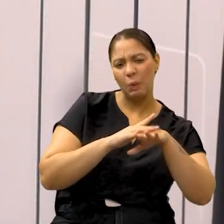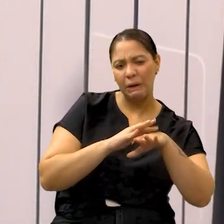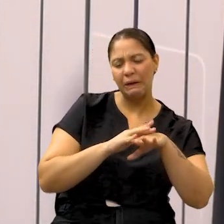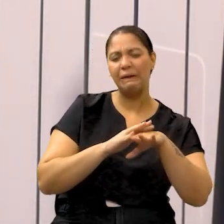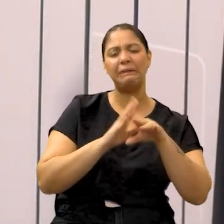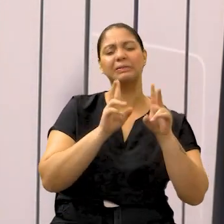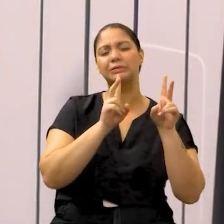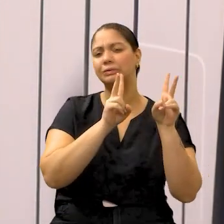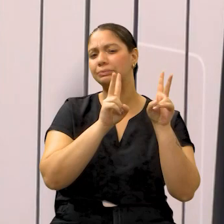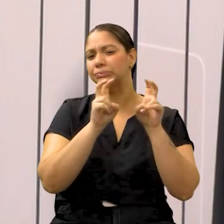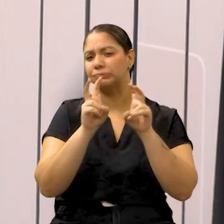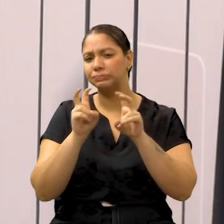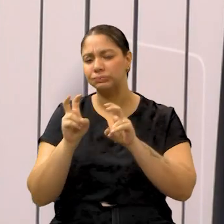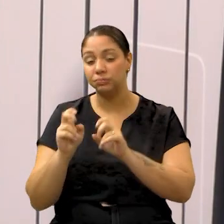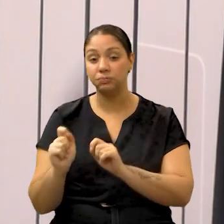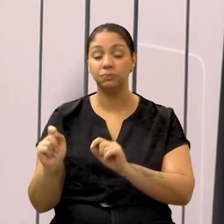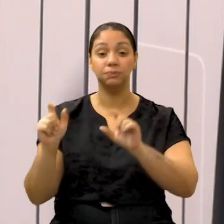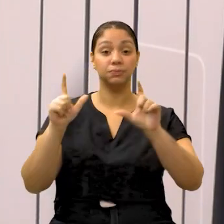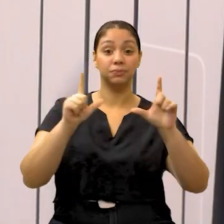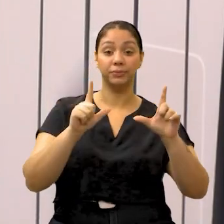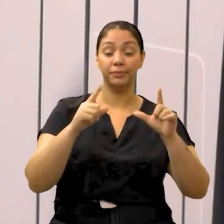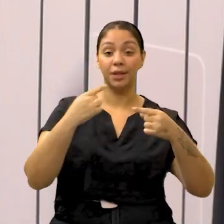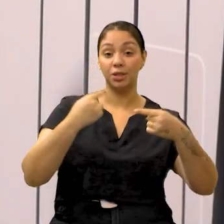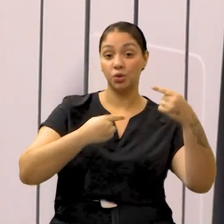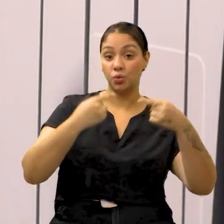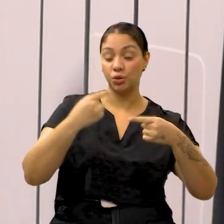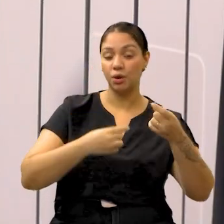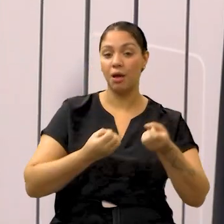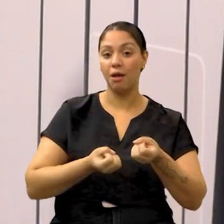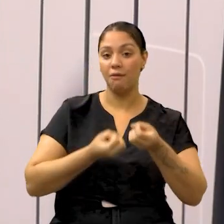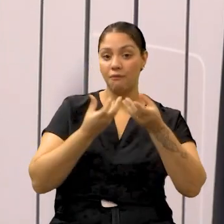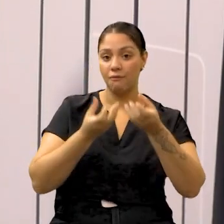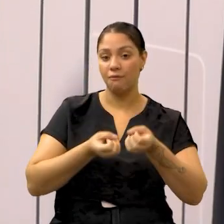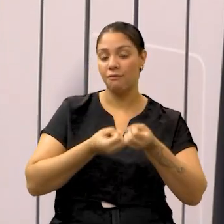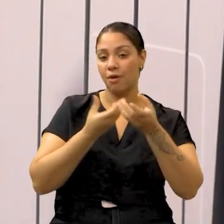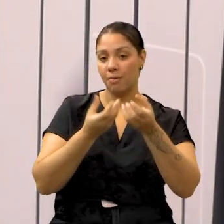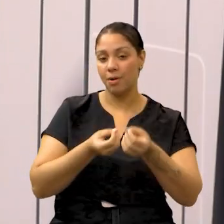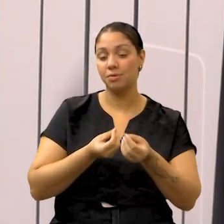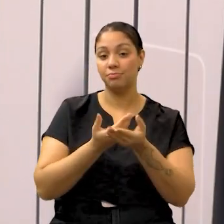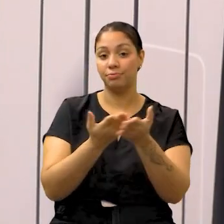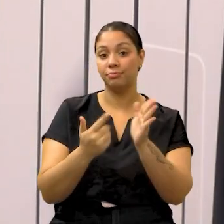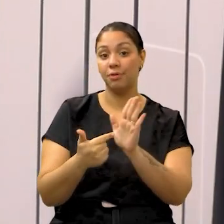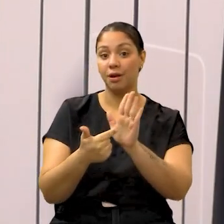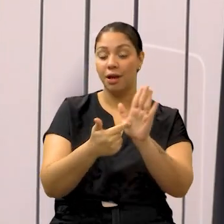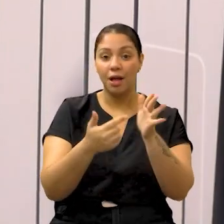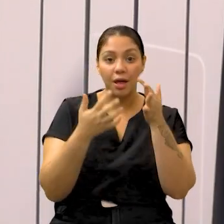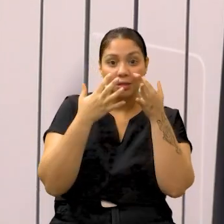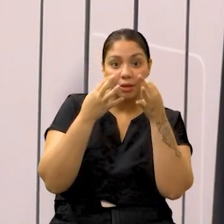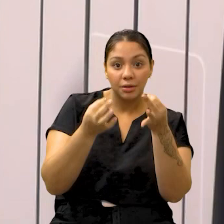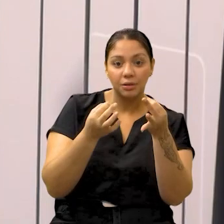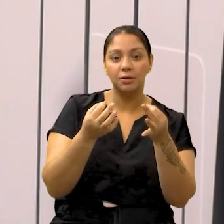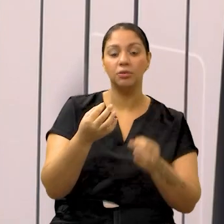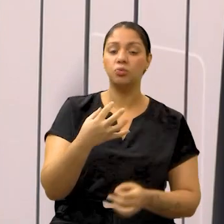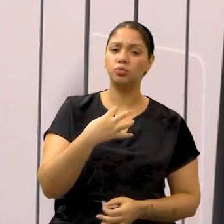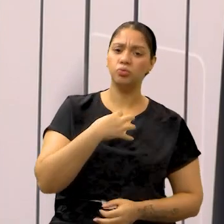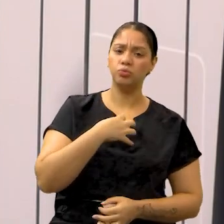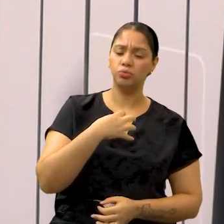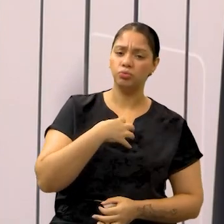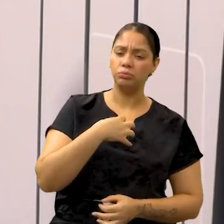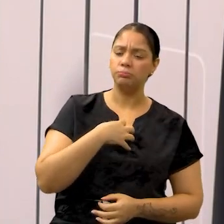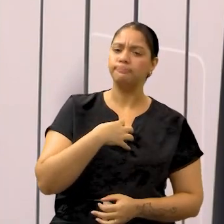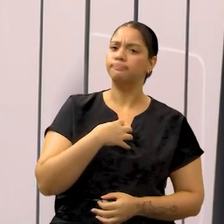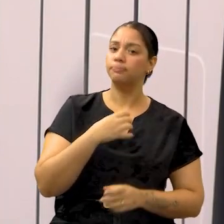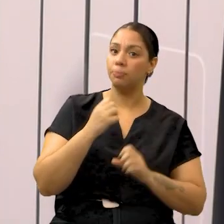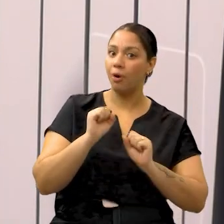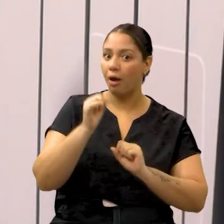enfermidade, alguma doença aqui nesse quadro para a gente dar as informações, para te deixar atento a alguns sintomas